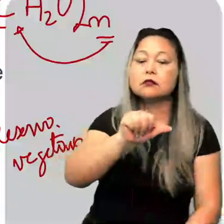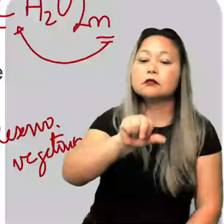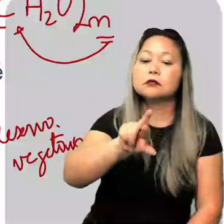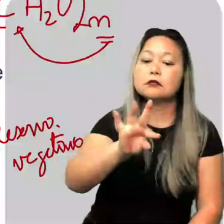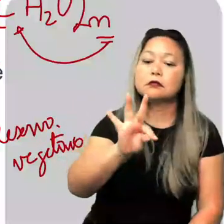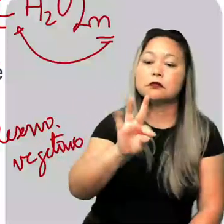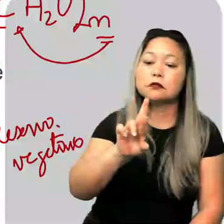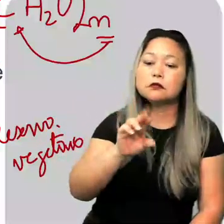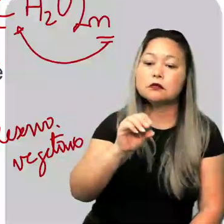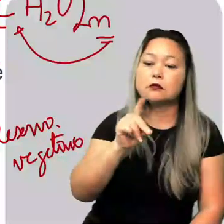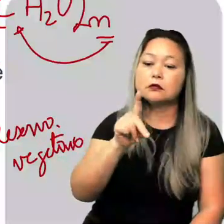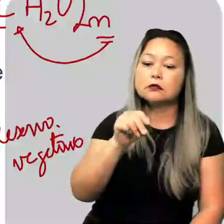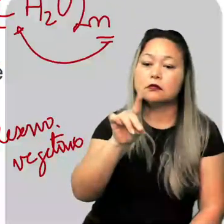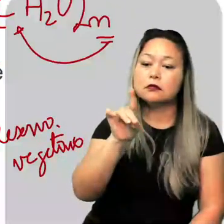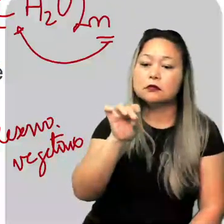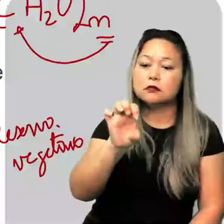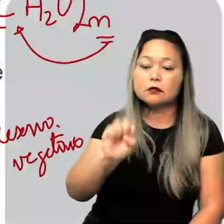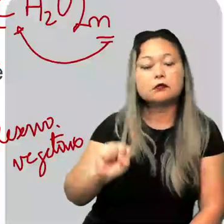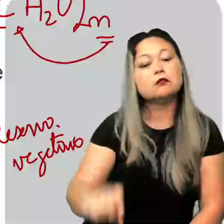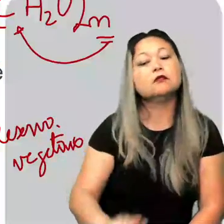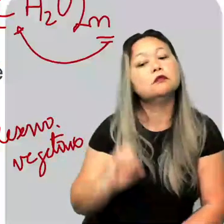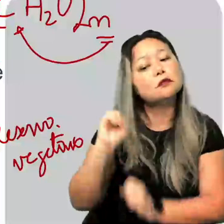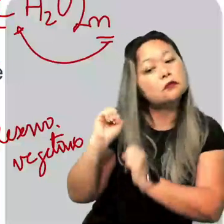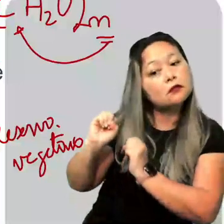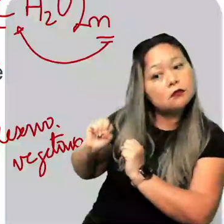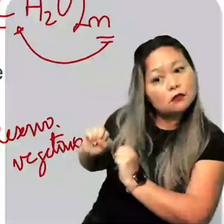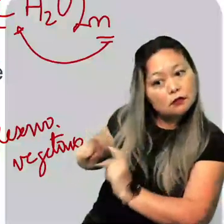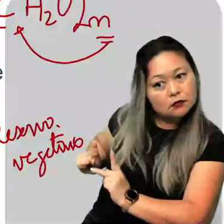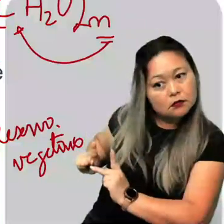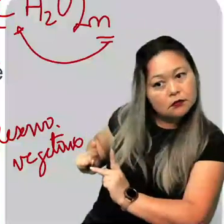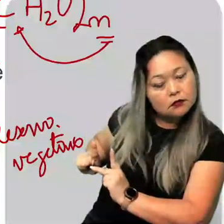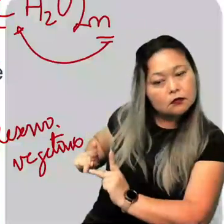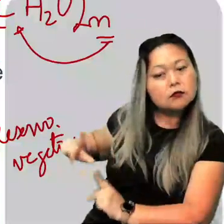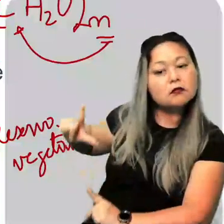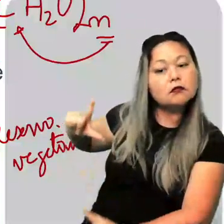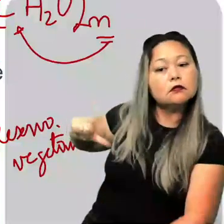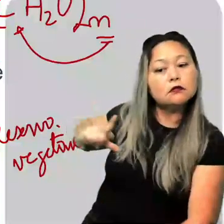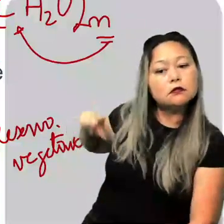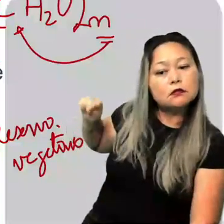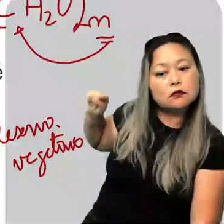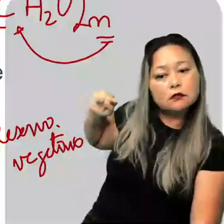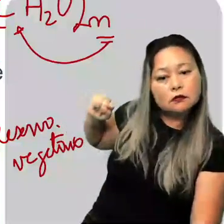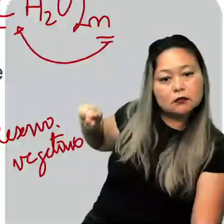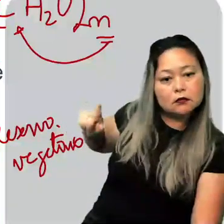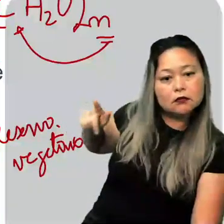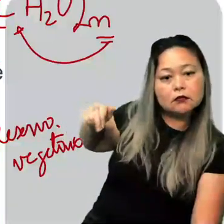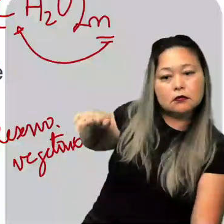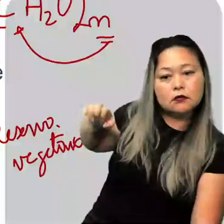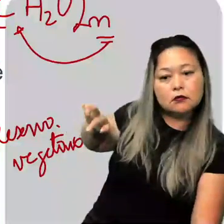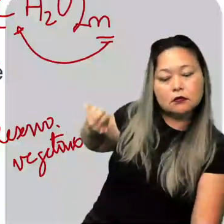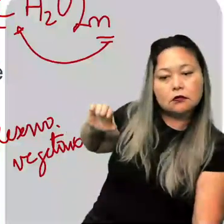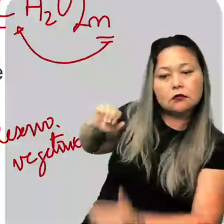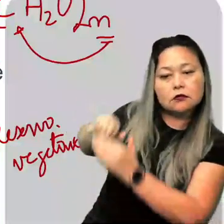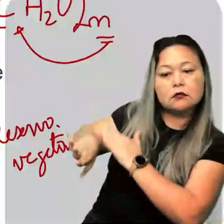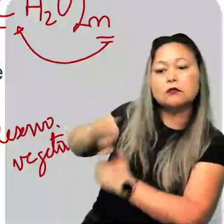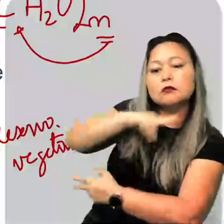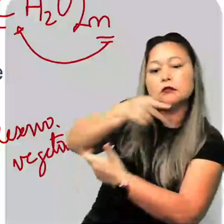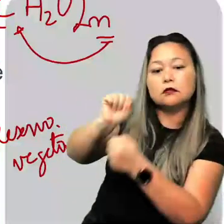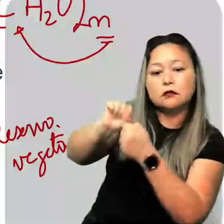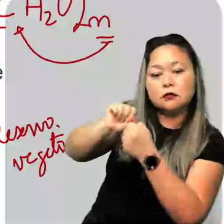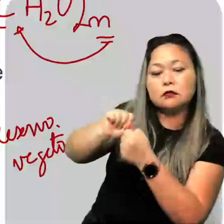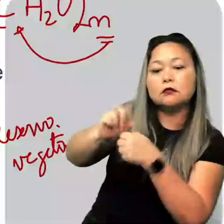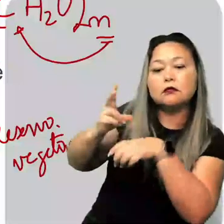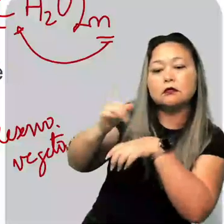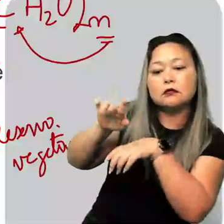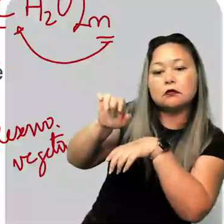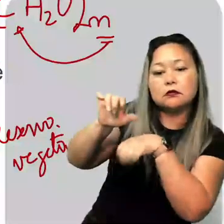Artrópodes, eita. Ok? Então nós temos aí glicogênio, reserva de animal,